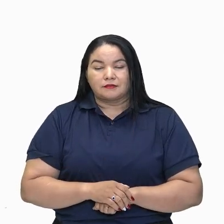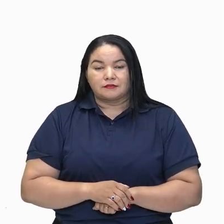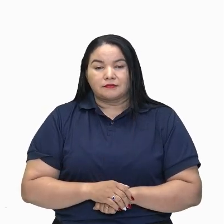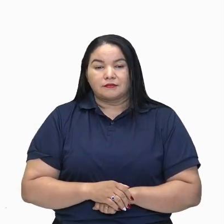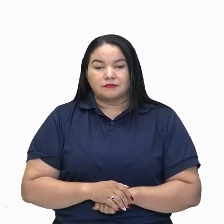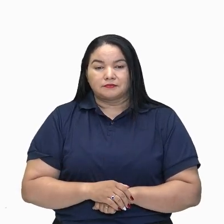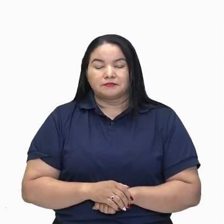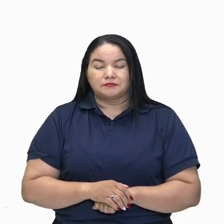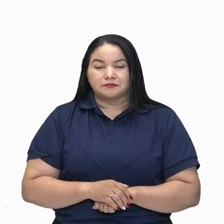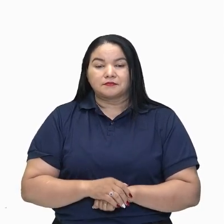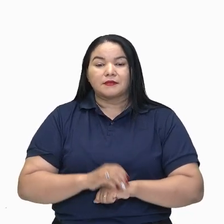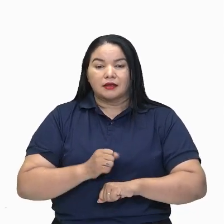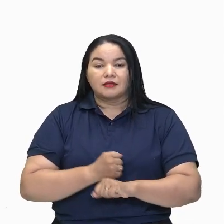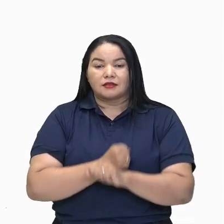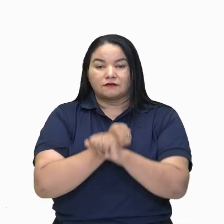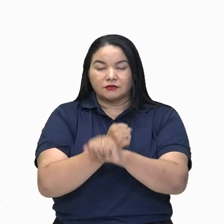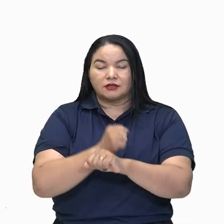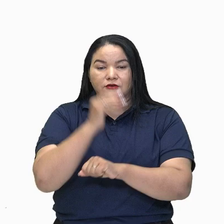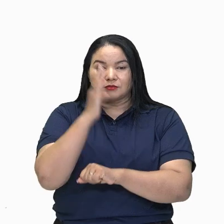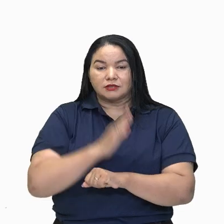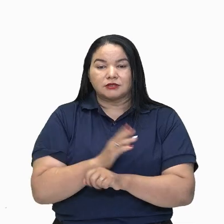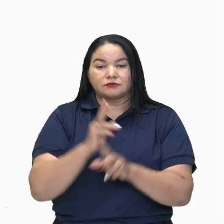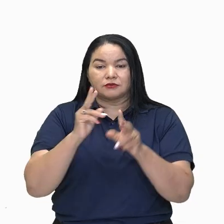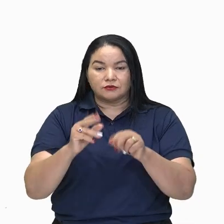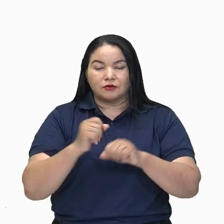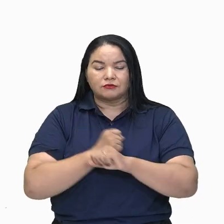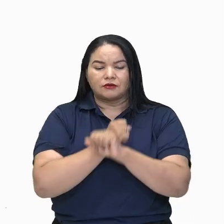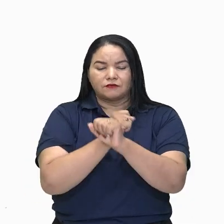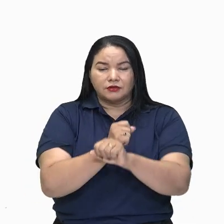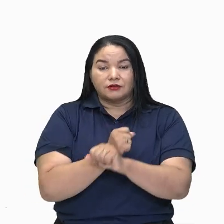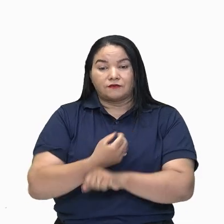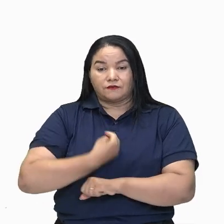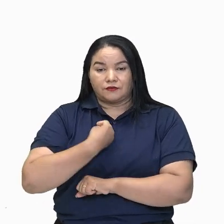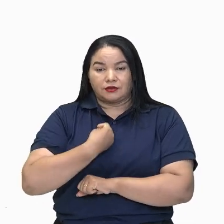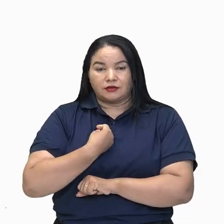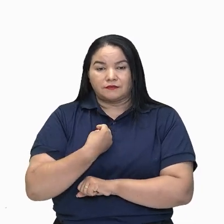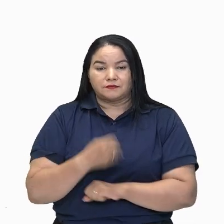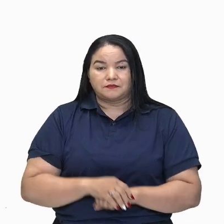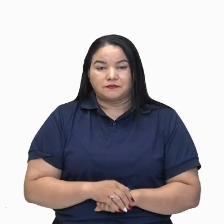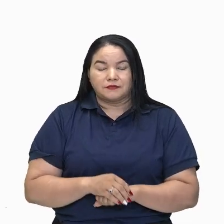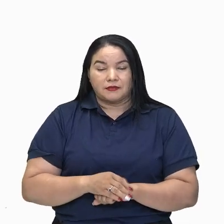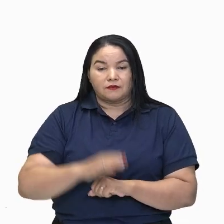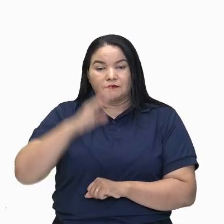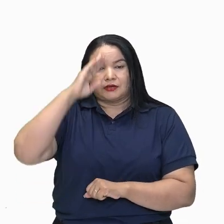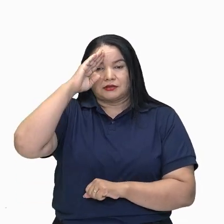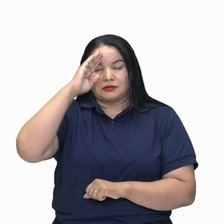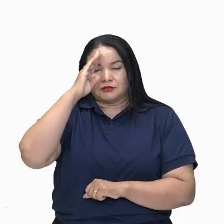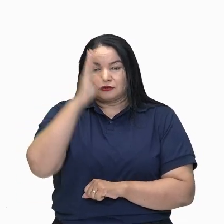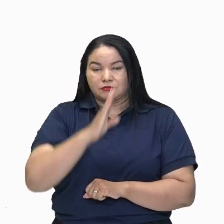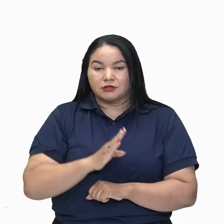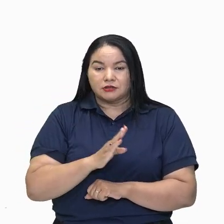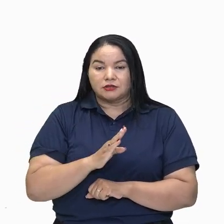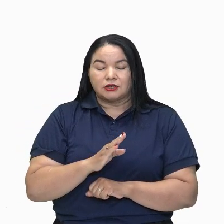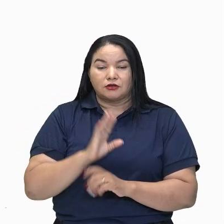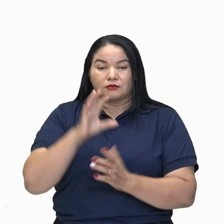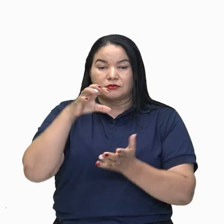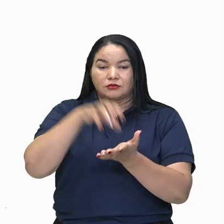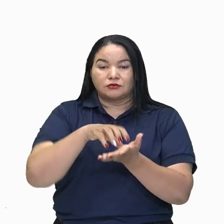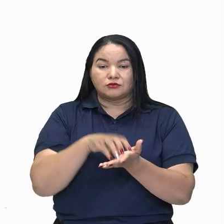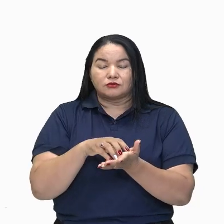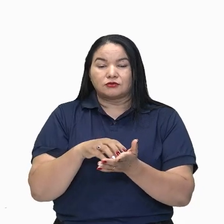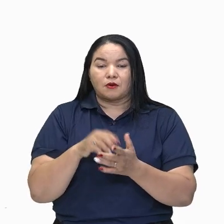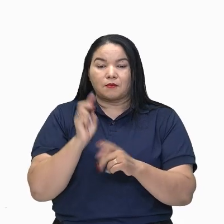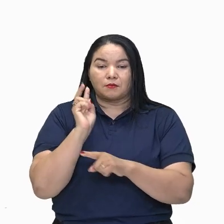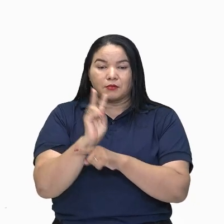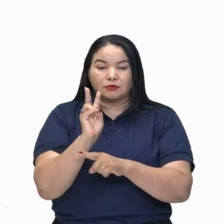o Brasil é defender a vida. O Exército Brasileiro é uma instituição que protege a soberania